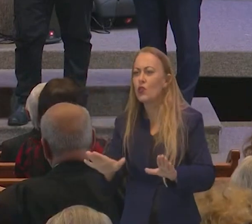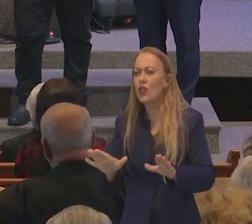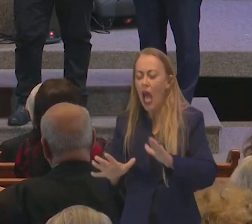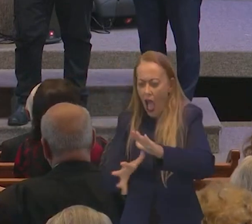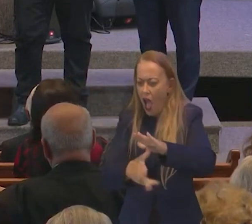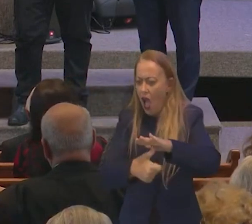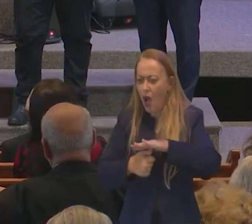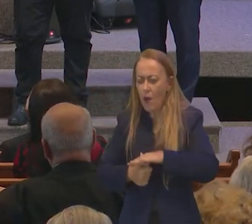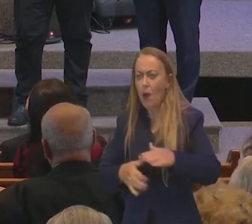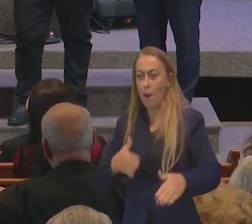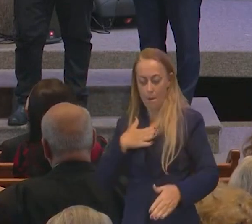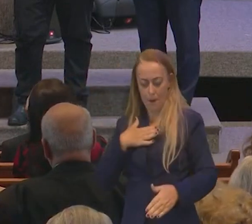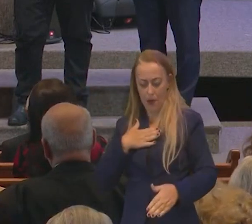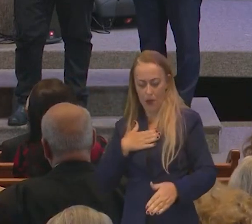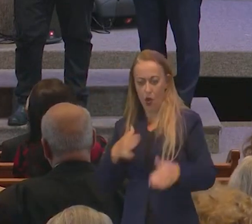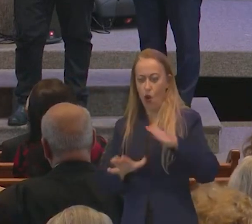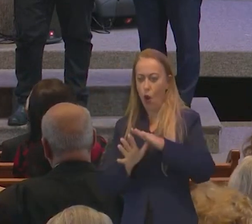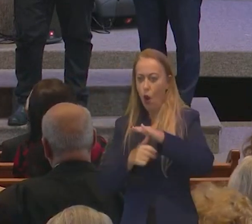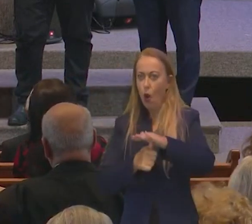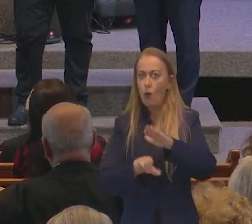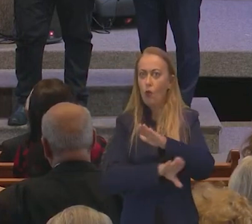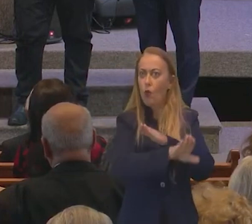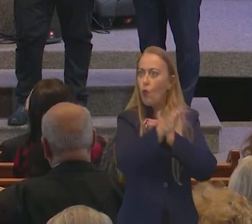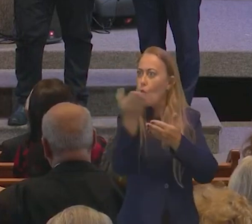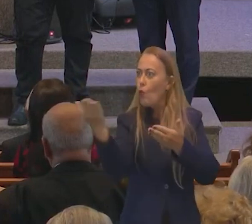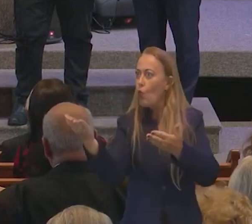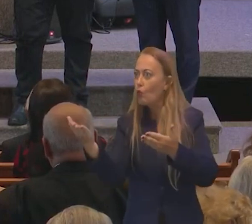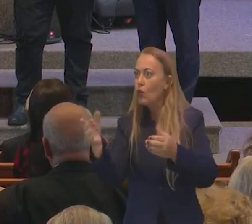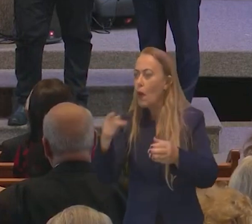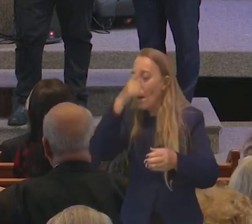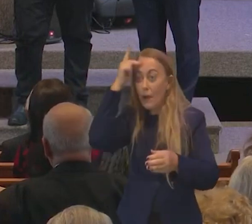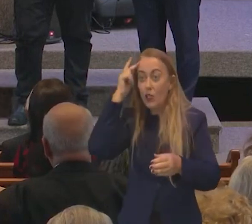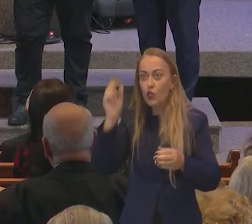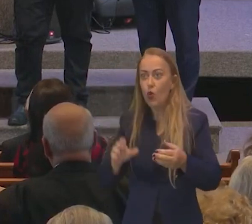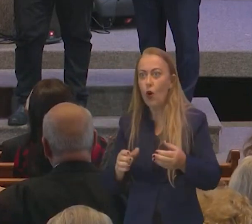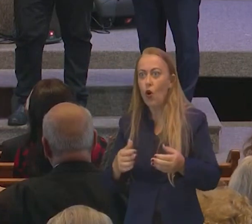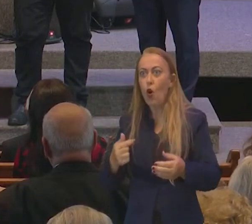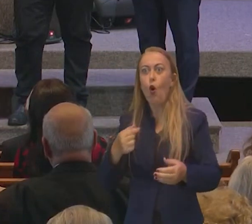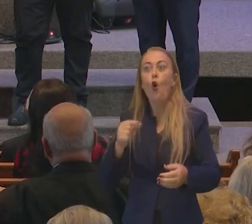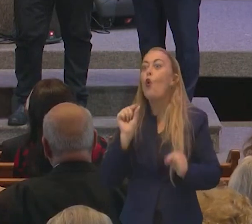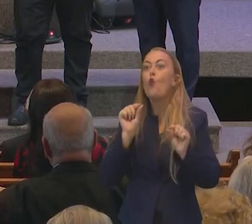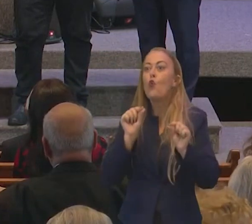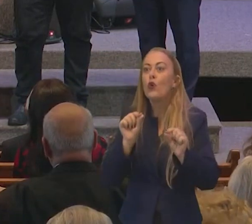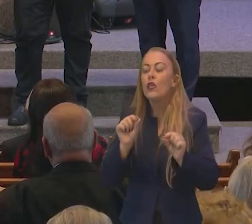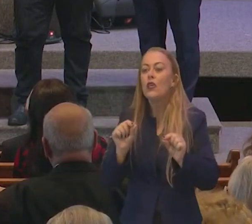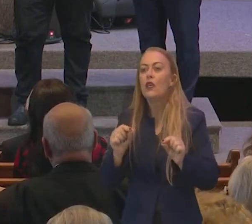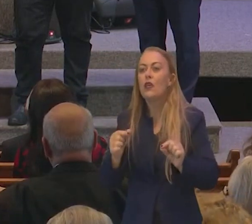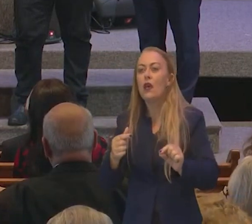outrem coisa móvel alheia, aquilo que não é seu, não pegue.